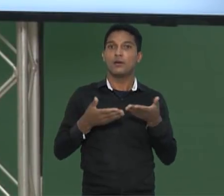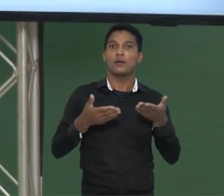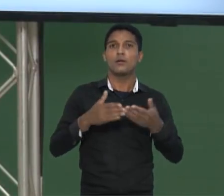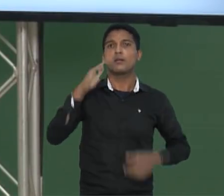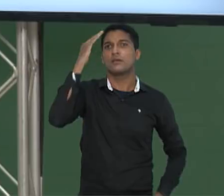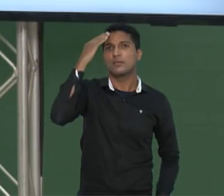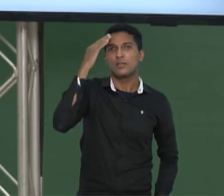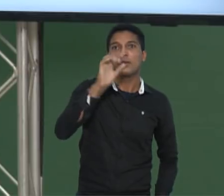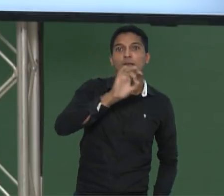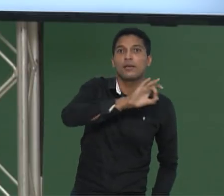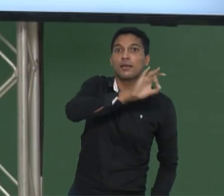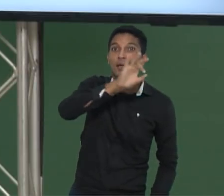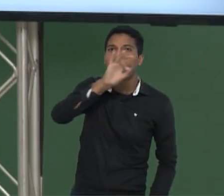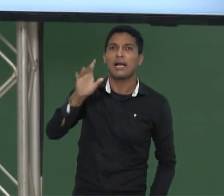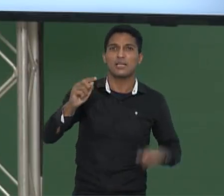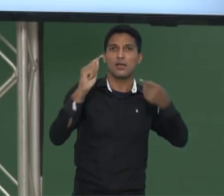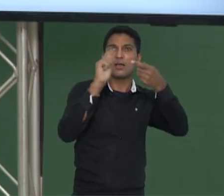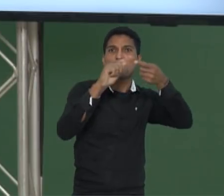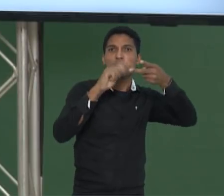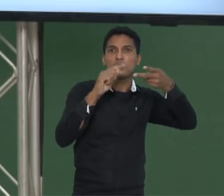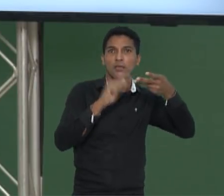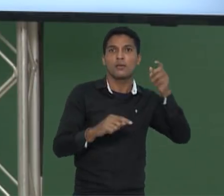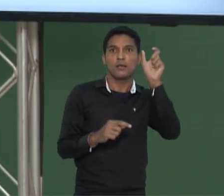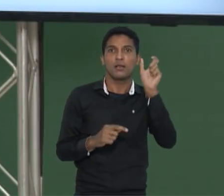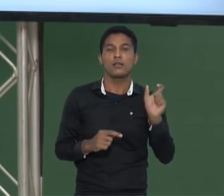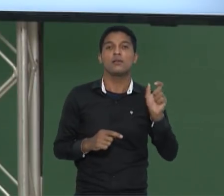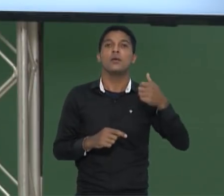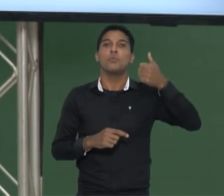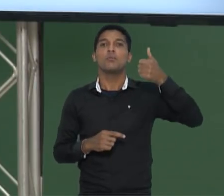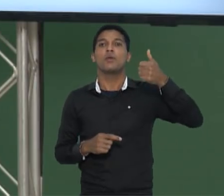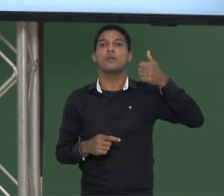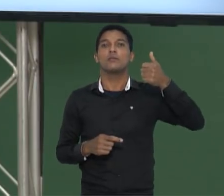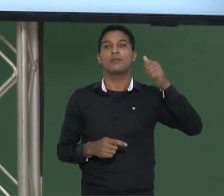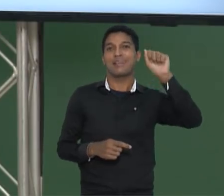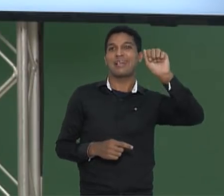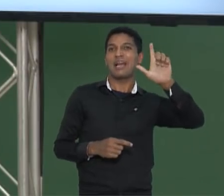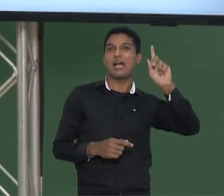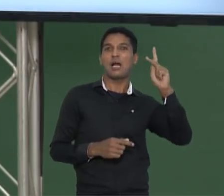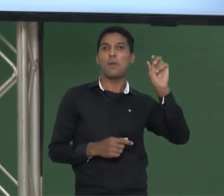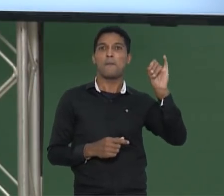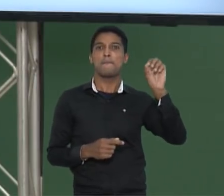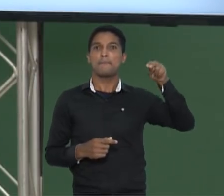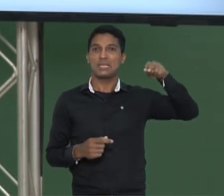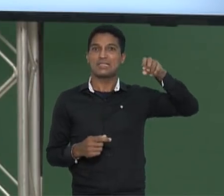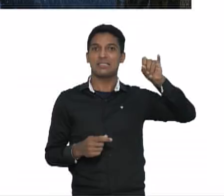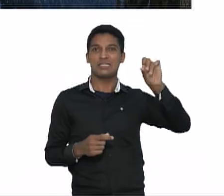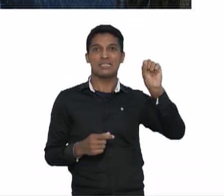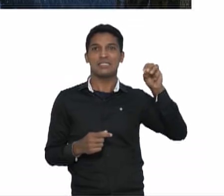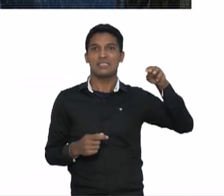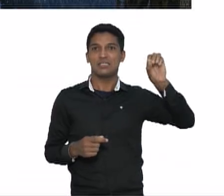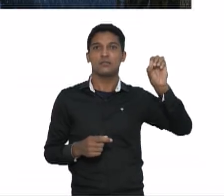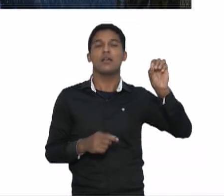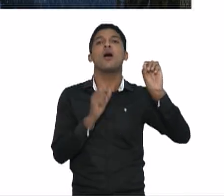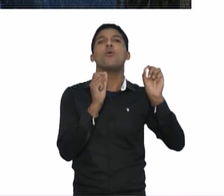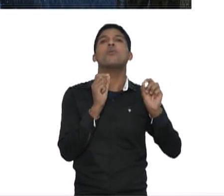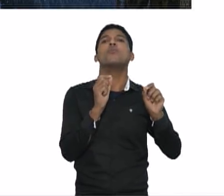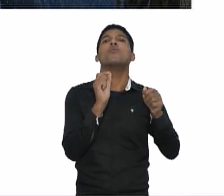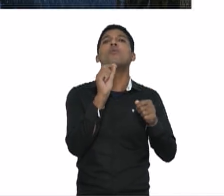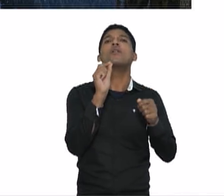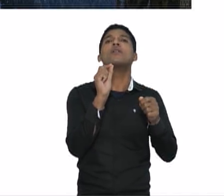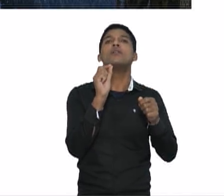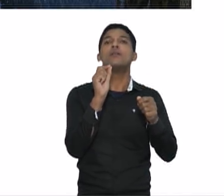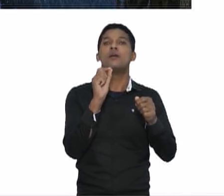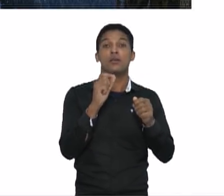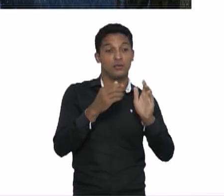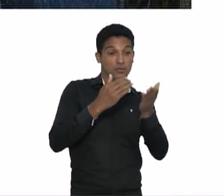um desses termos. Primeiro, o alpinismo. Atividade com início no